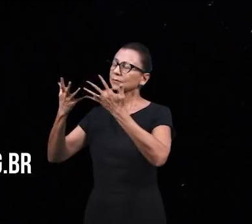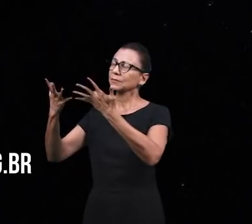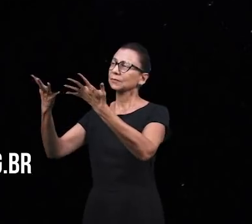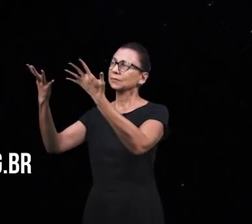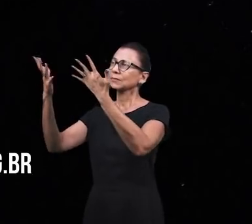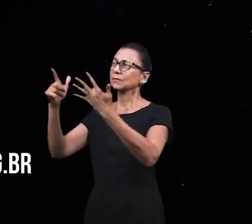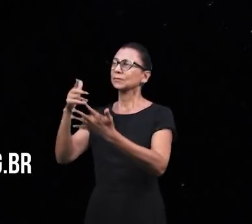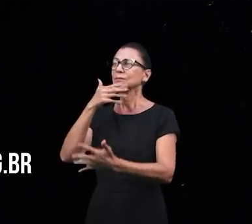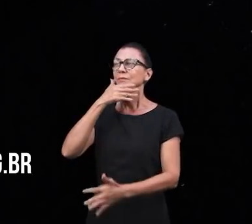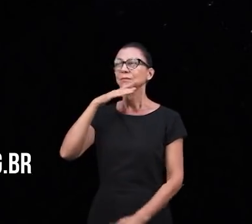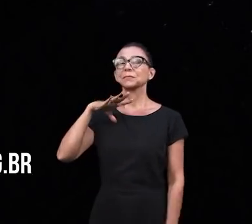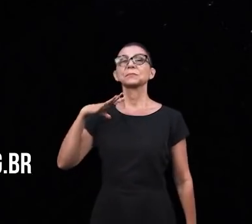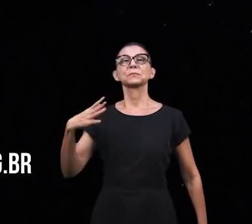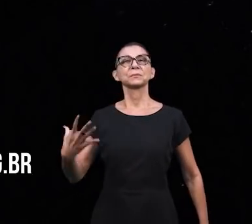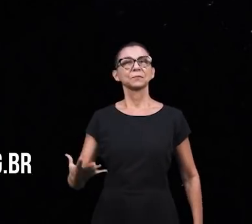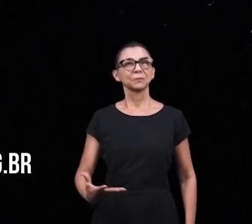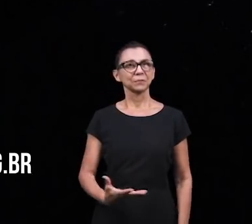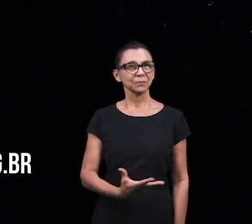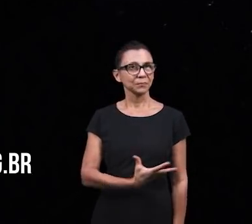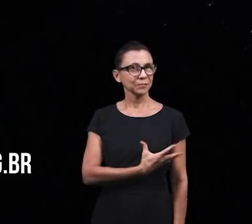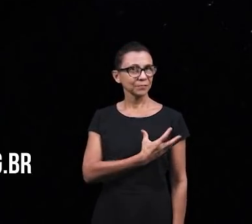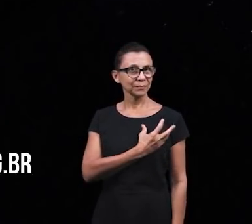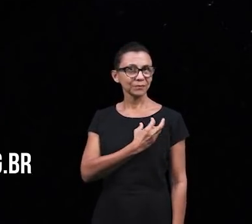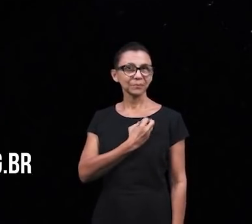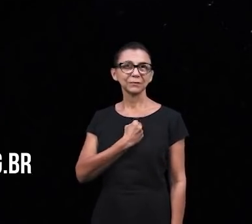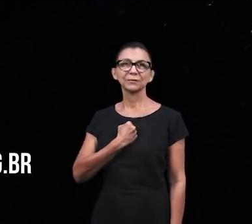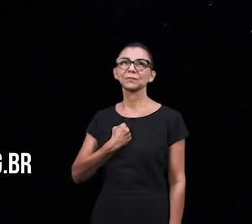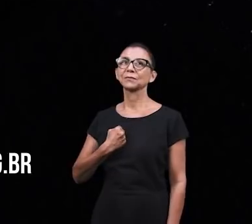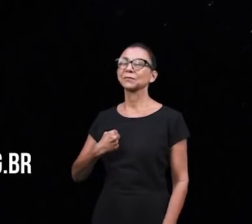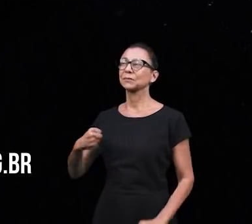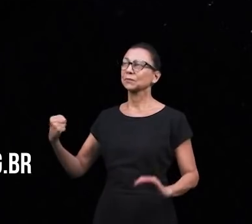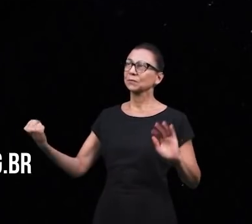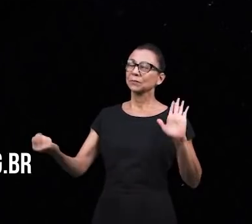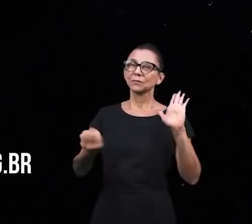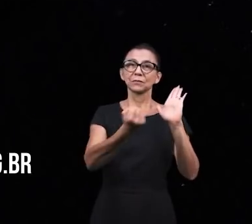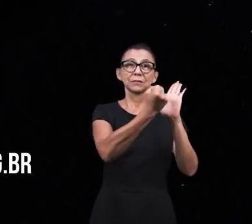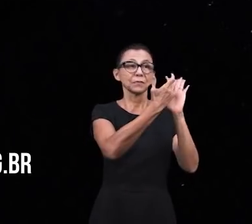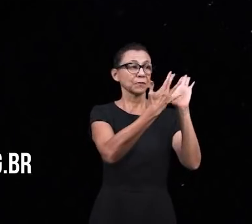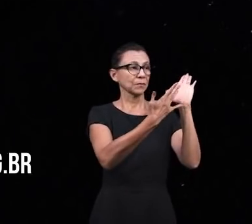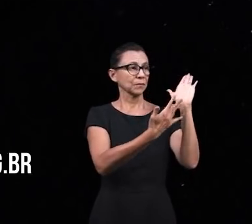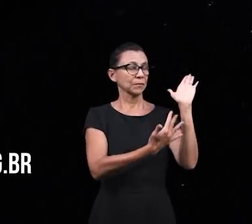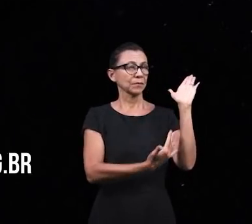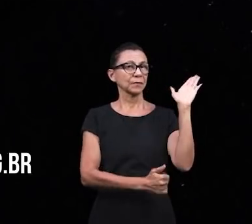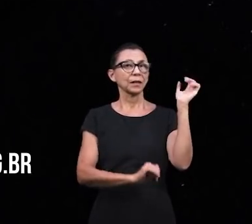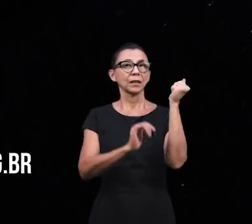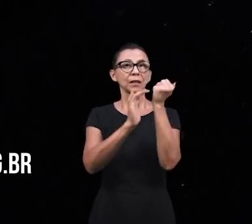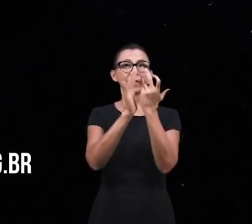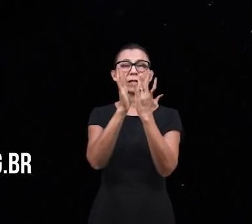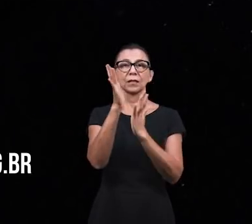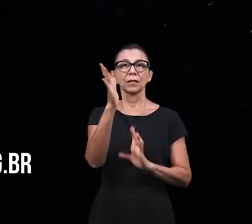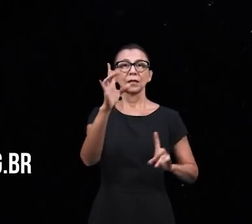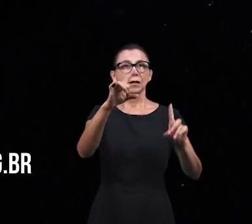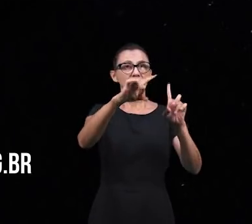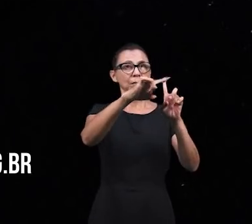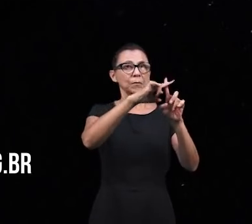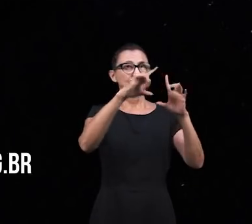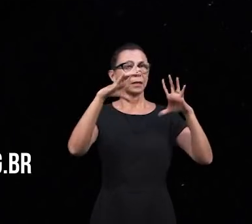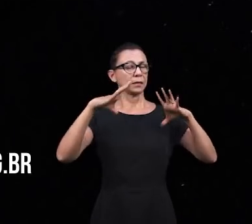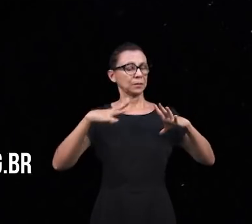meu Salvador. Já me lavou teu sangue